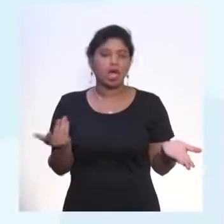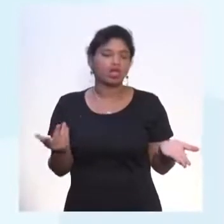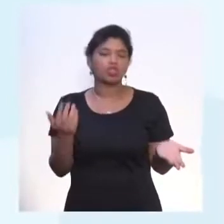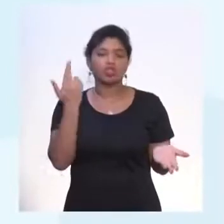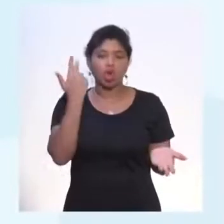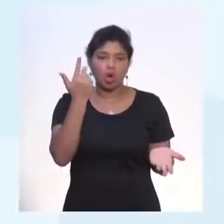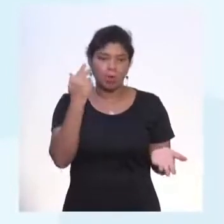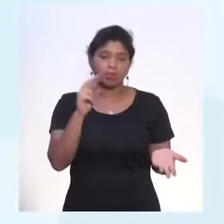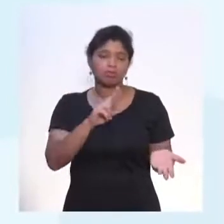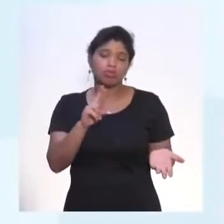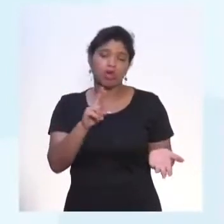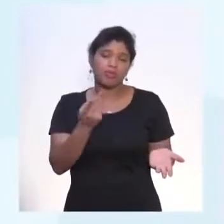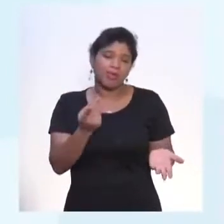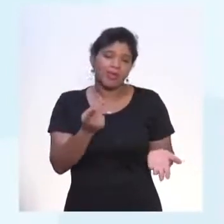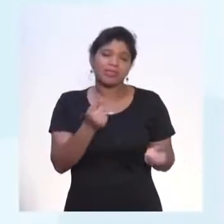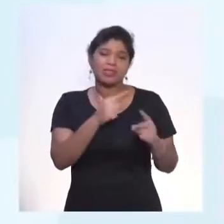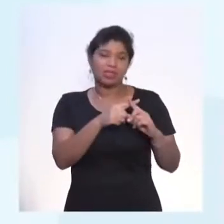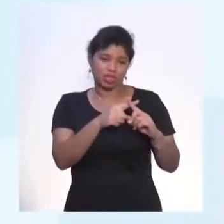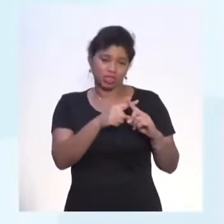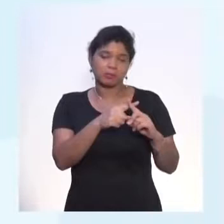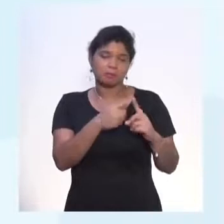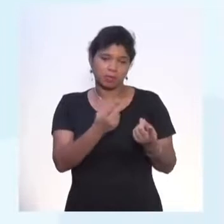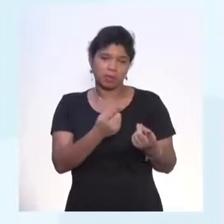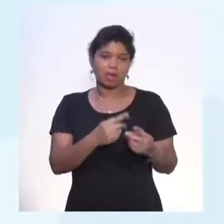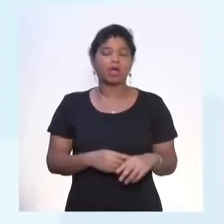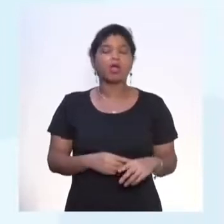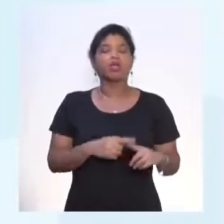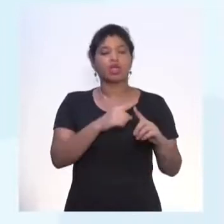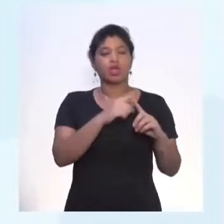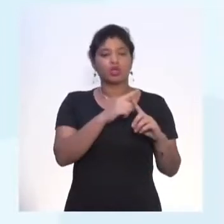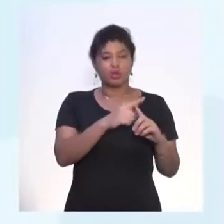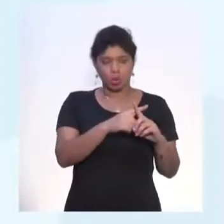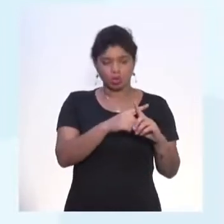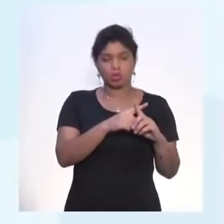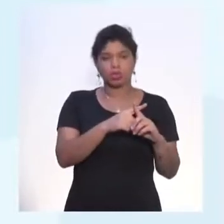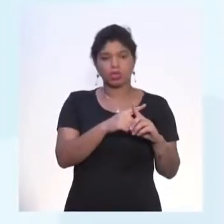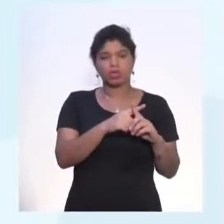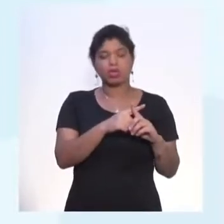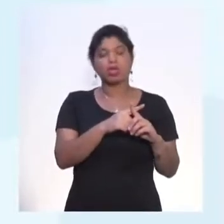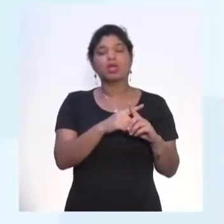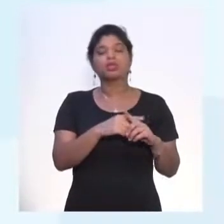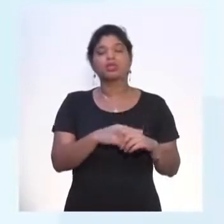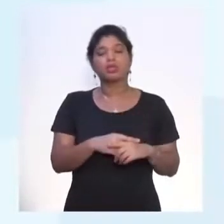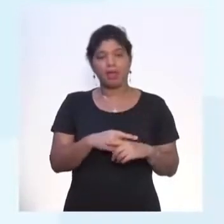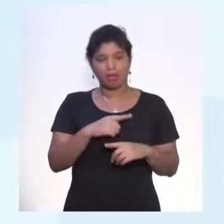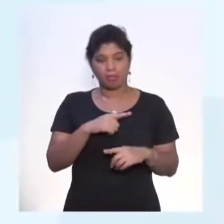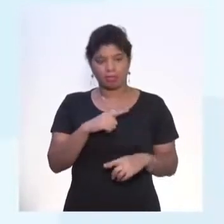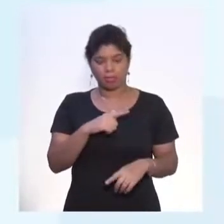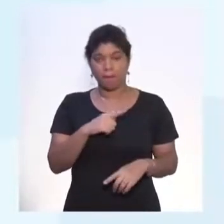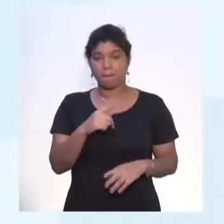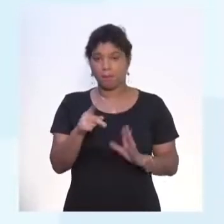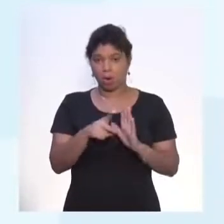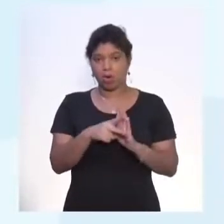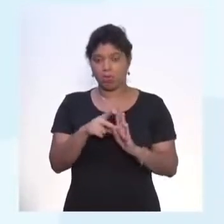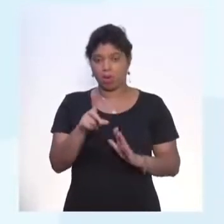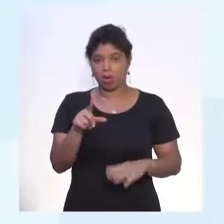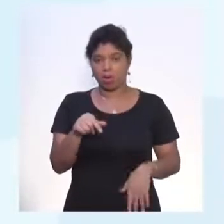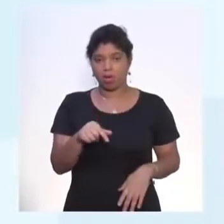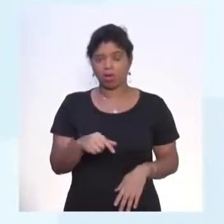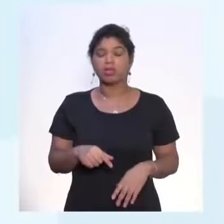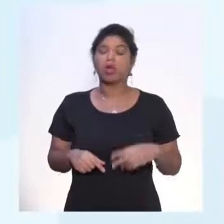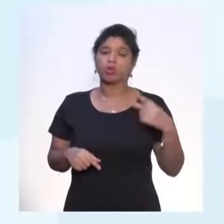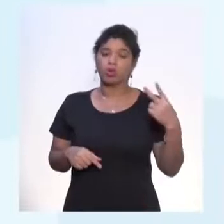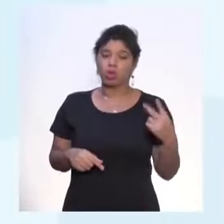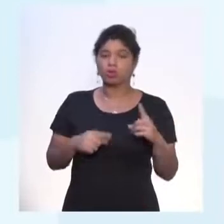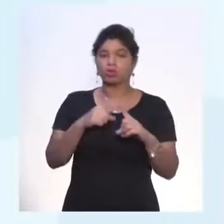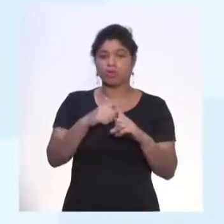né, Sim. de x. Então, o dobro de um número, eu posso escrever 2 vezes ele, né? Então, 2 vezes x é